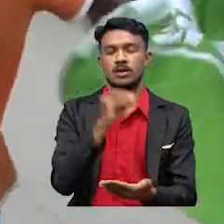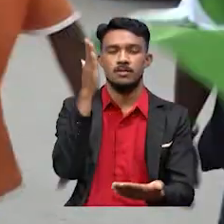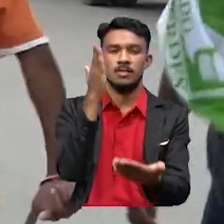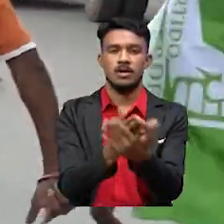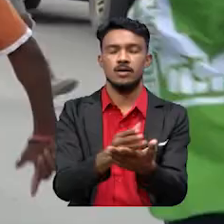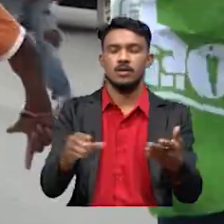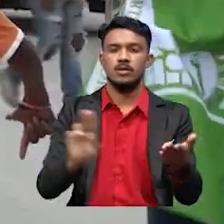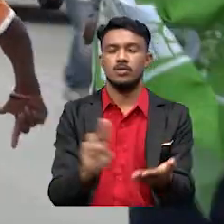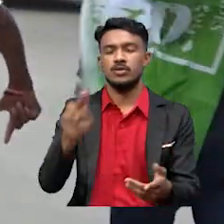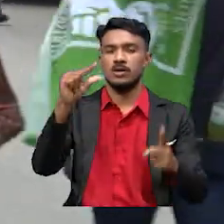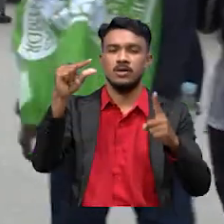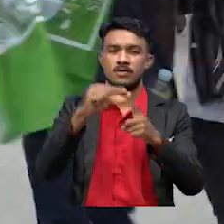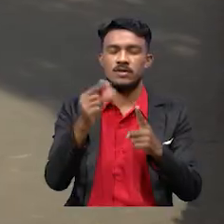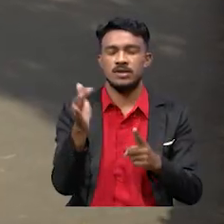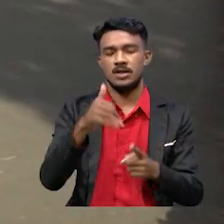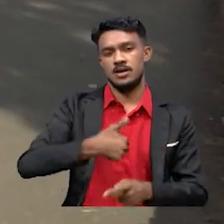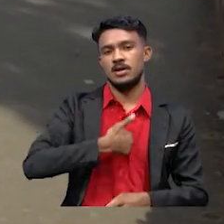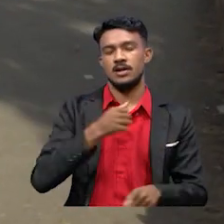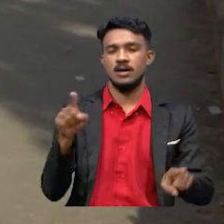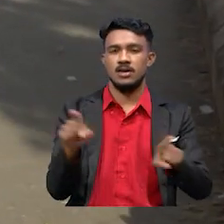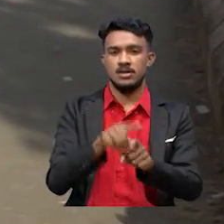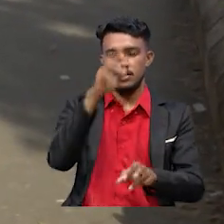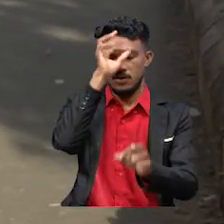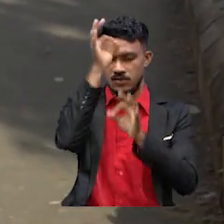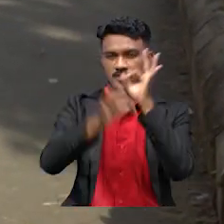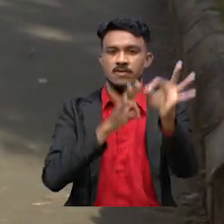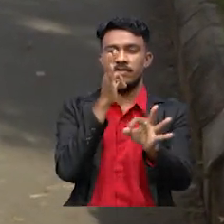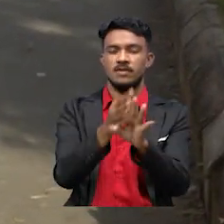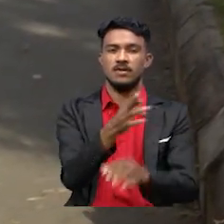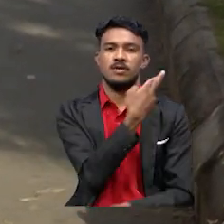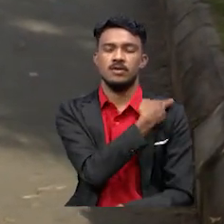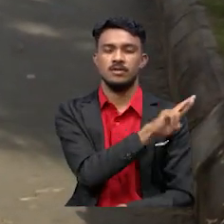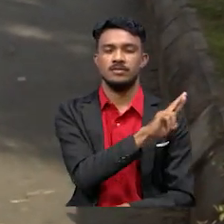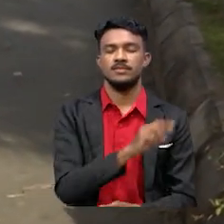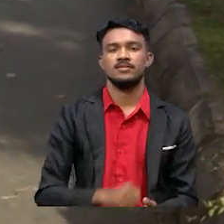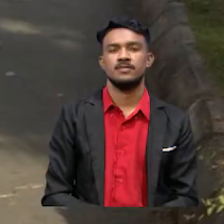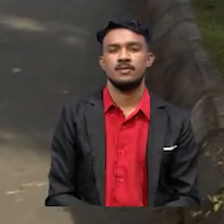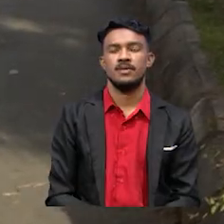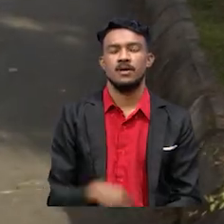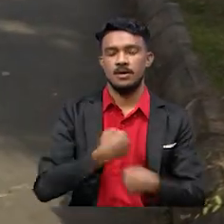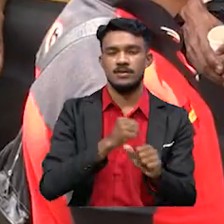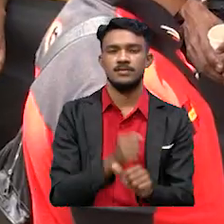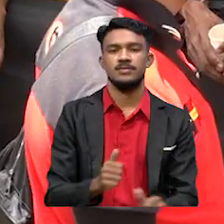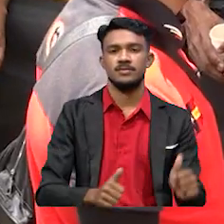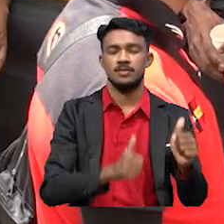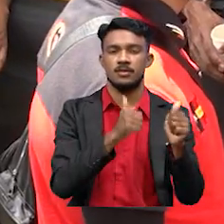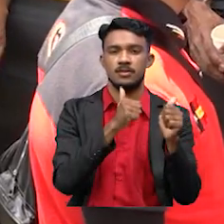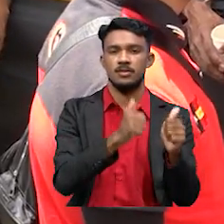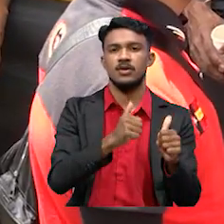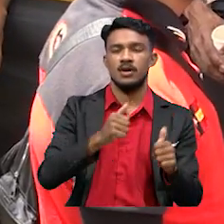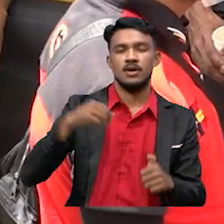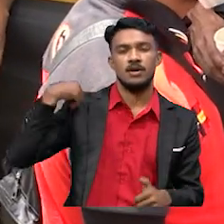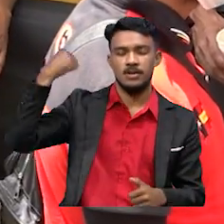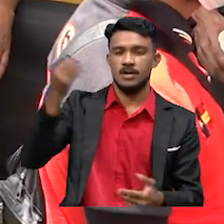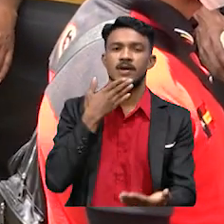linguagem, no identifica sira ni anha nessa fiar nain religioso no sectas sira. Atu garante kampanye eleitoral ne laudiak